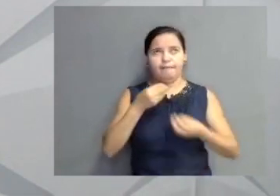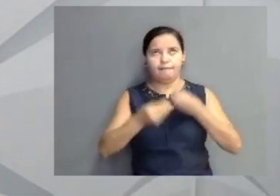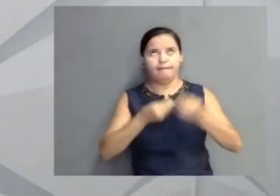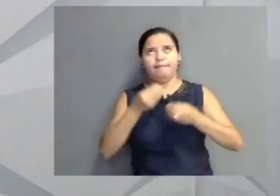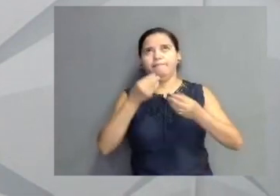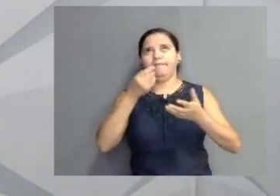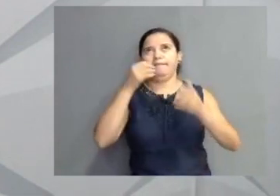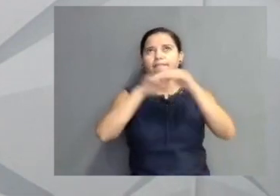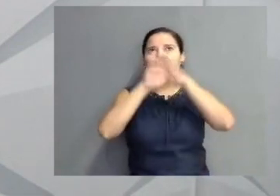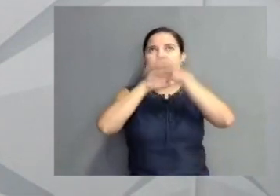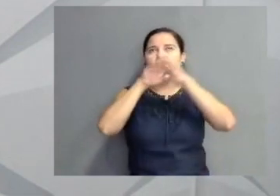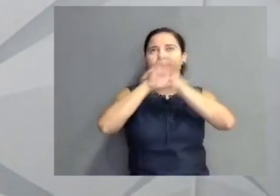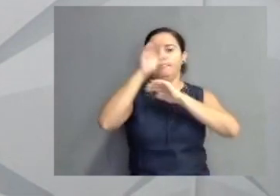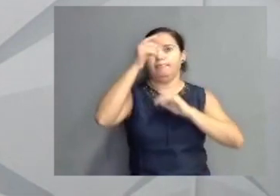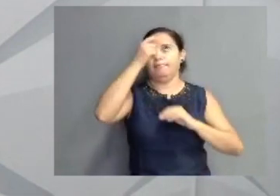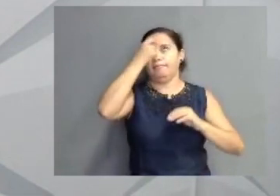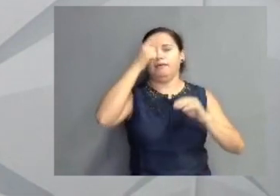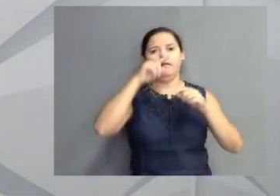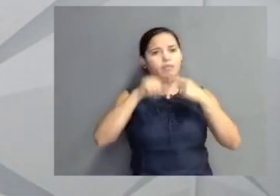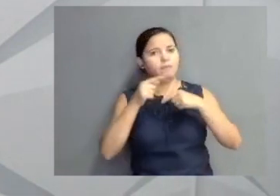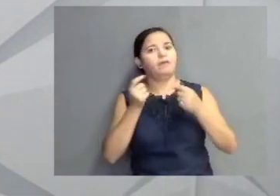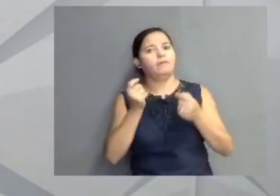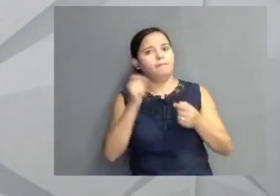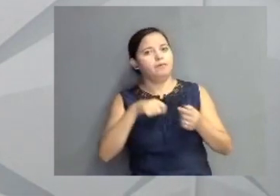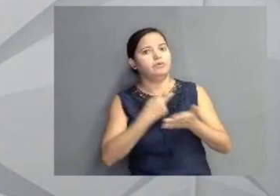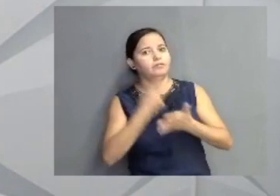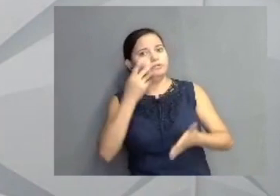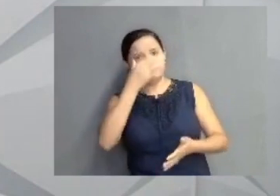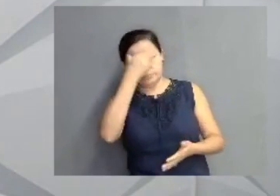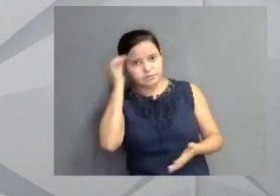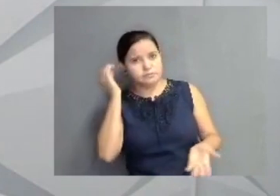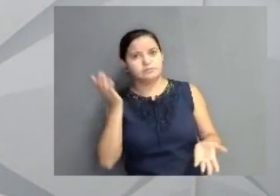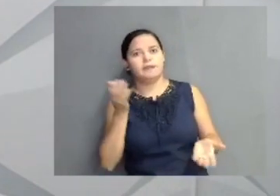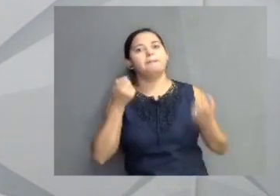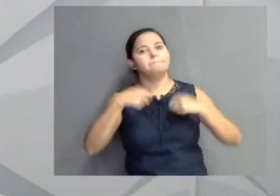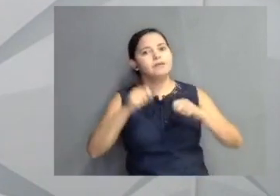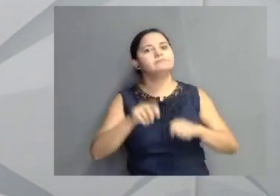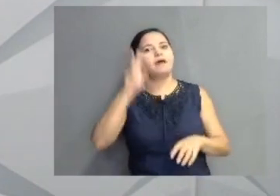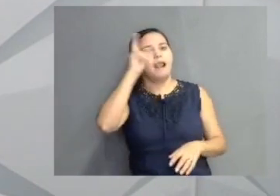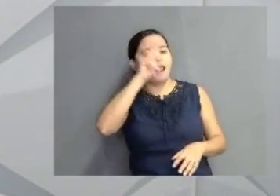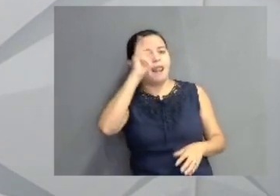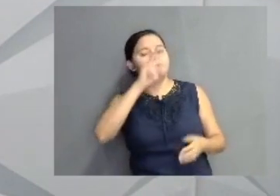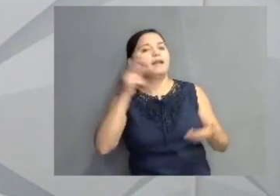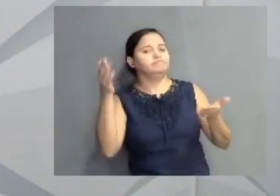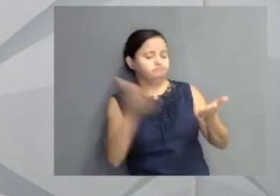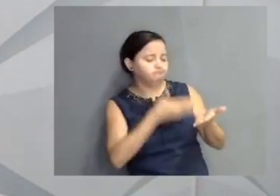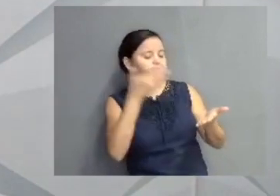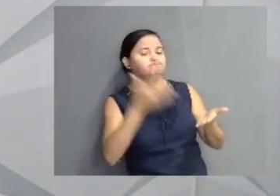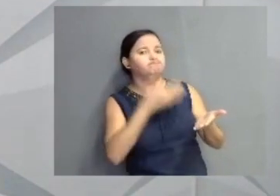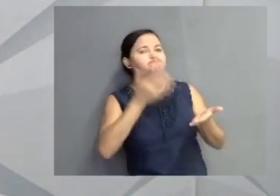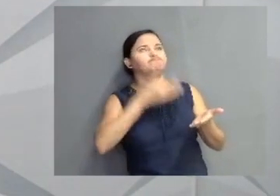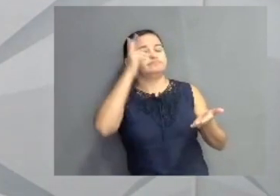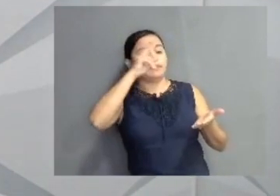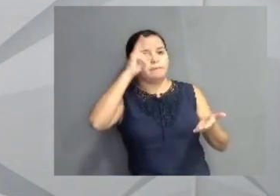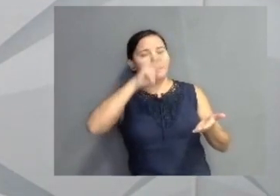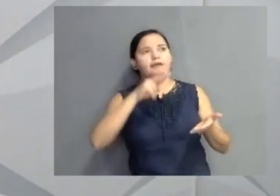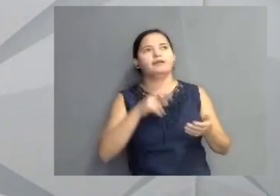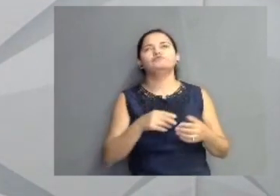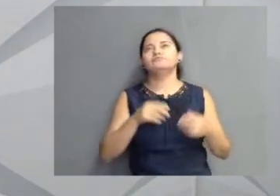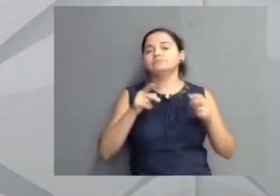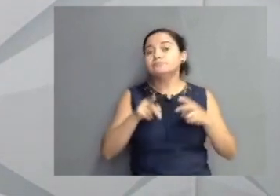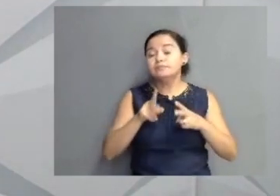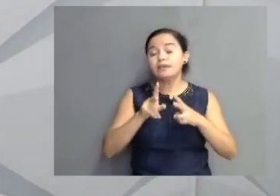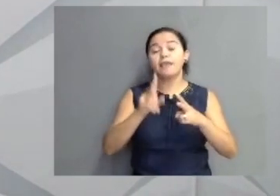armazenando as coisas, e vão ficando lá. Nós precisamos revisar. A construção do conhecimento, ela pede que a